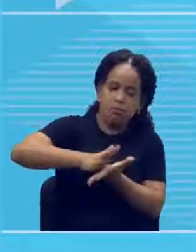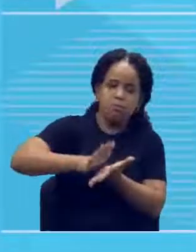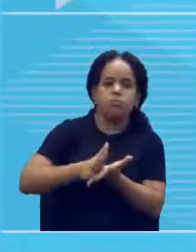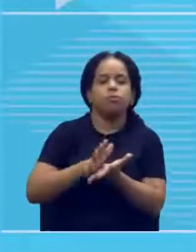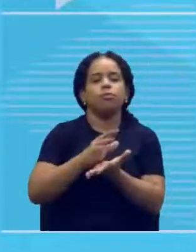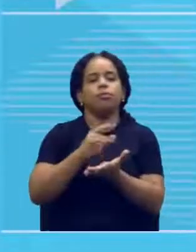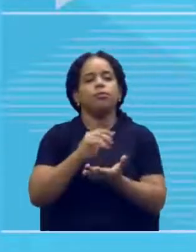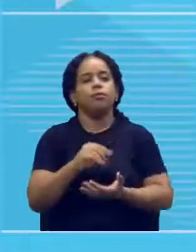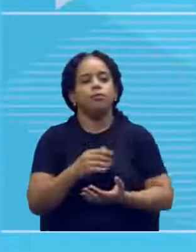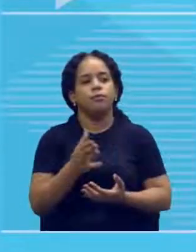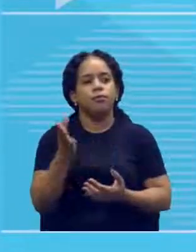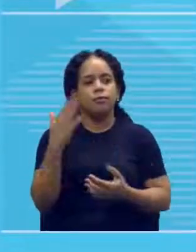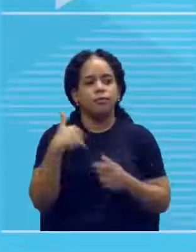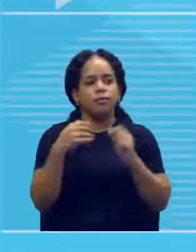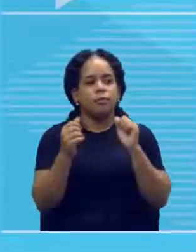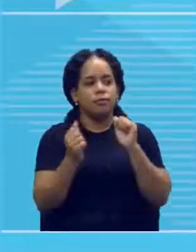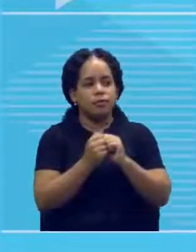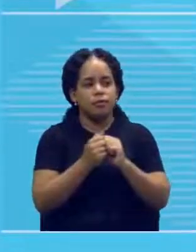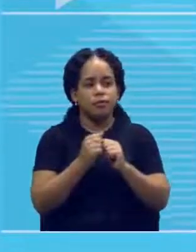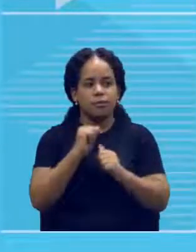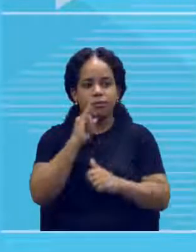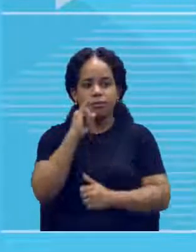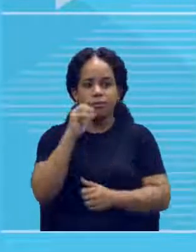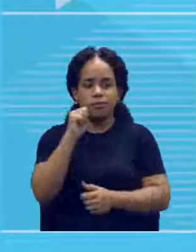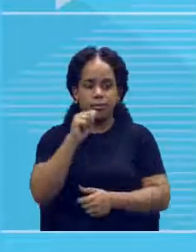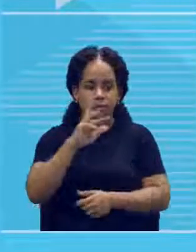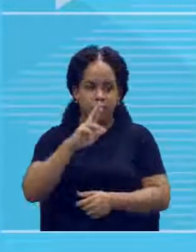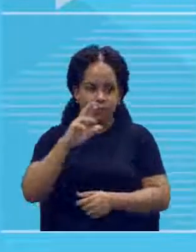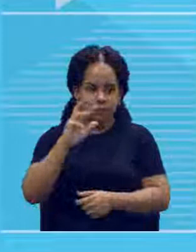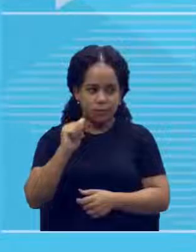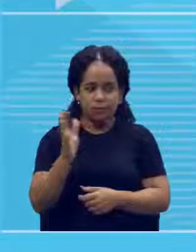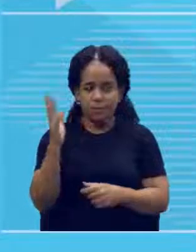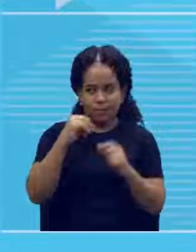Antiga, vem aqui, Aaron, bora fazer como lá na Grécia Antiga.